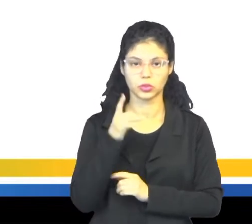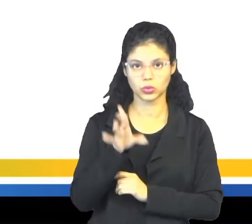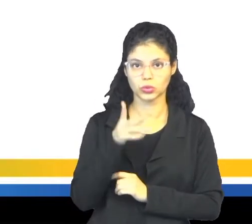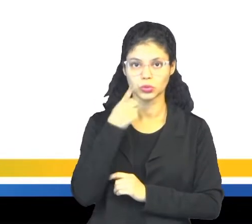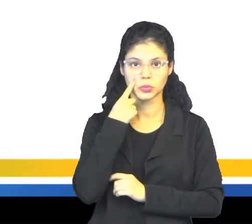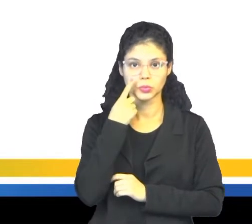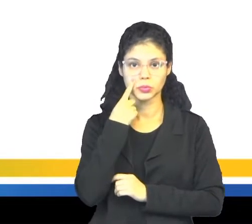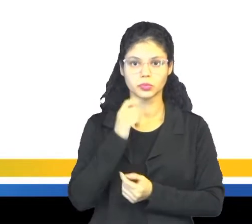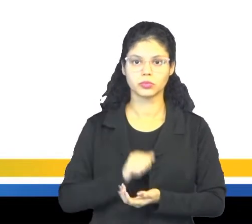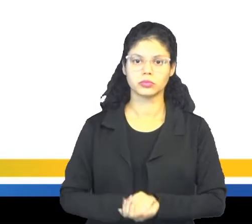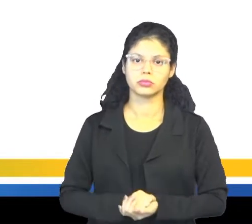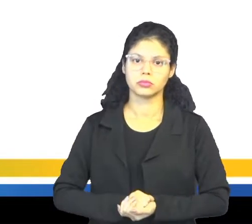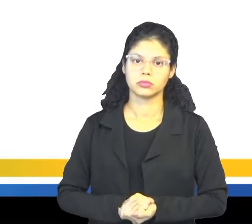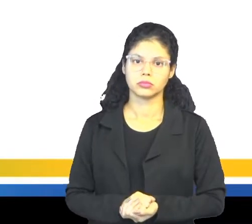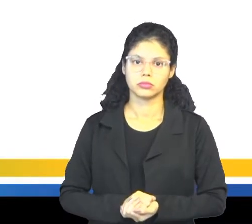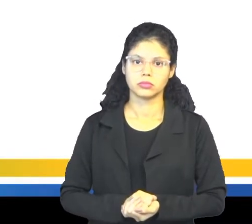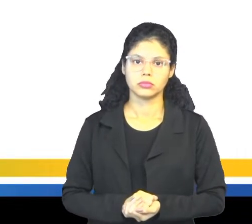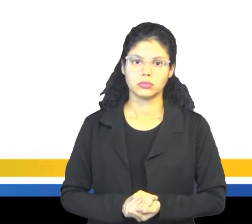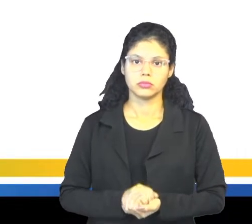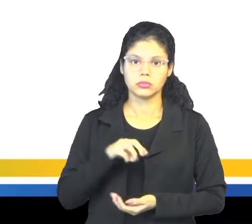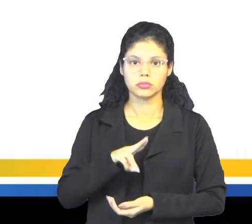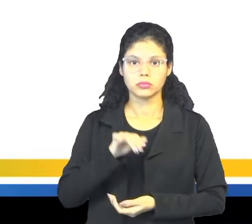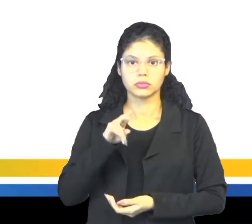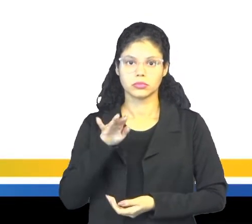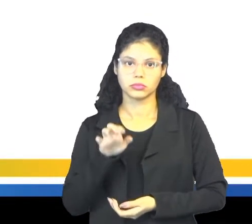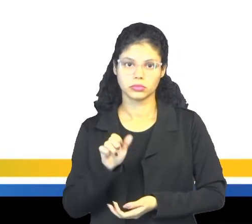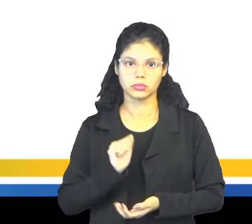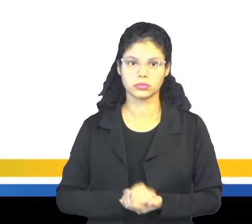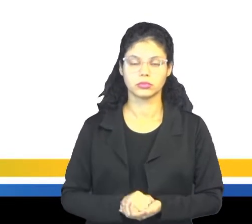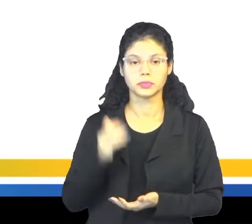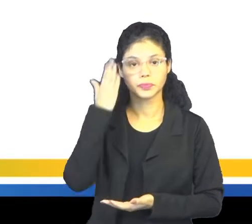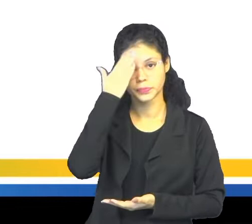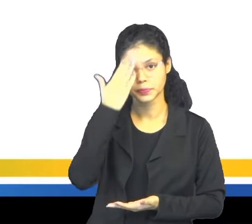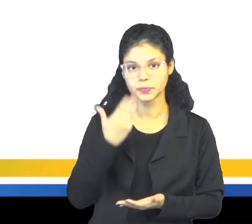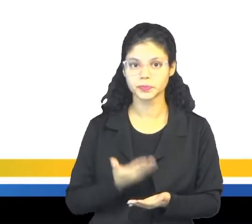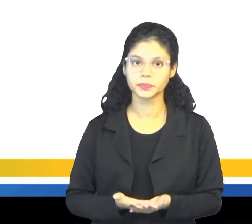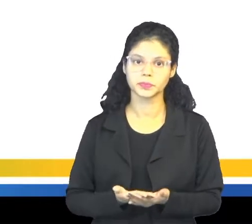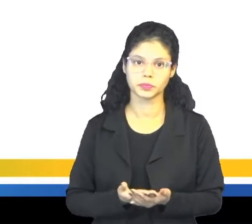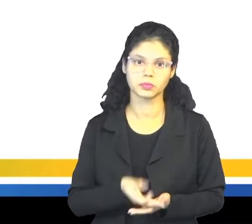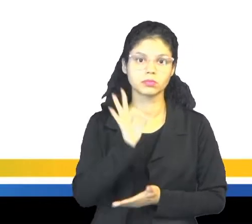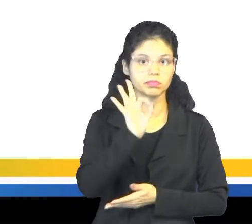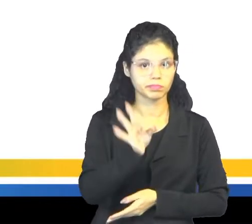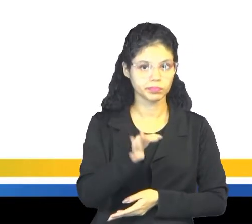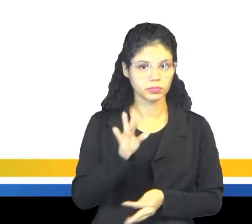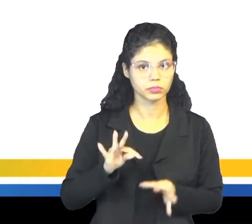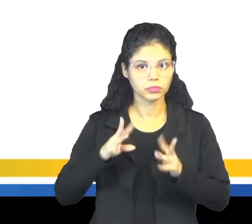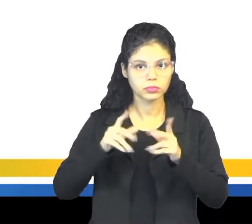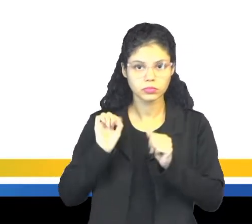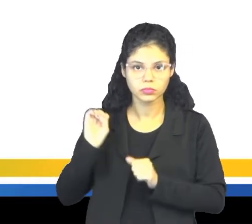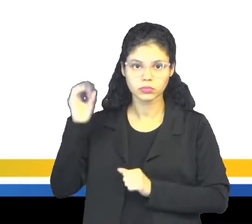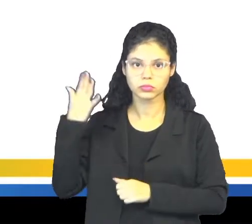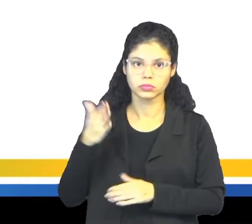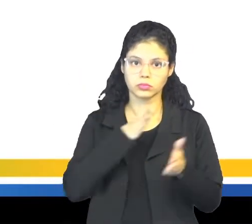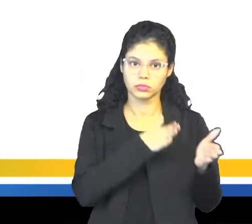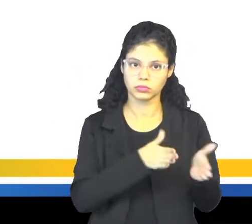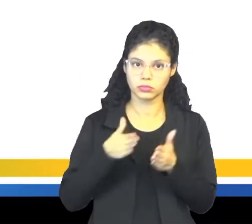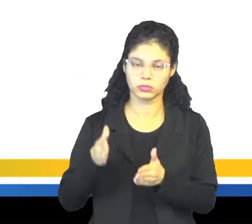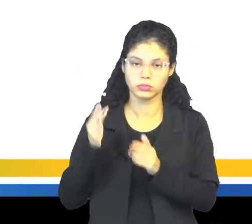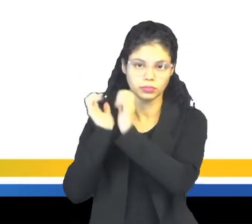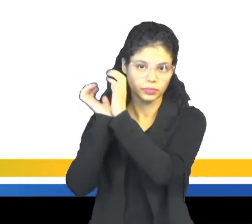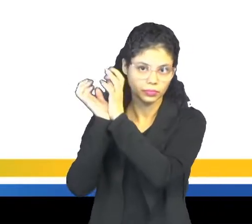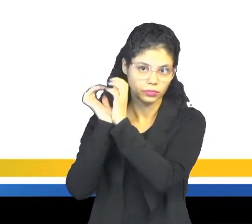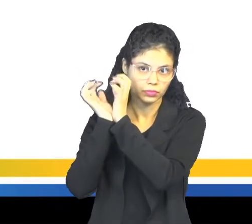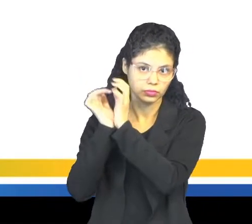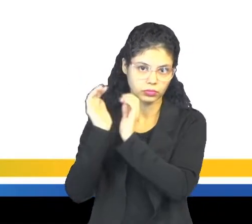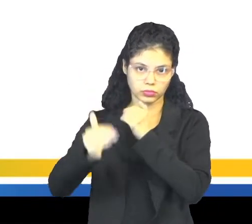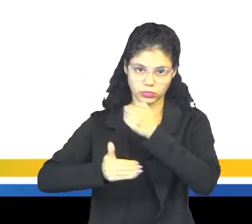olhos, né? Monsterberg acreditava, e estava certo, que tudo acontecia na fase neural,